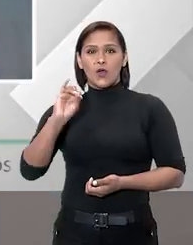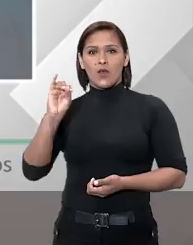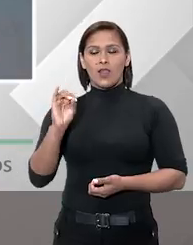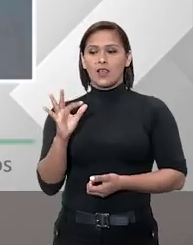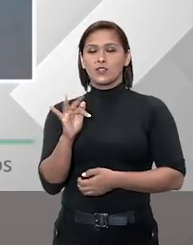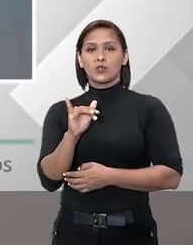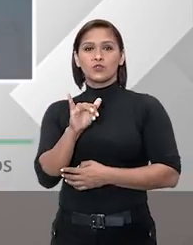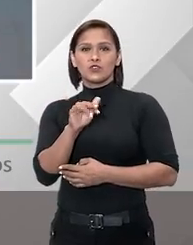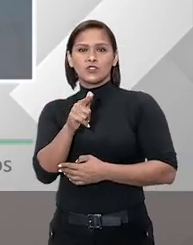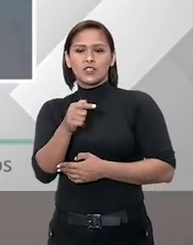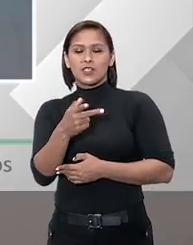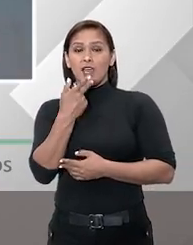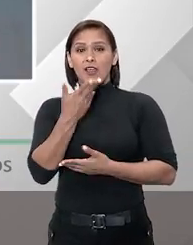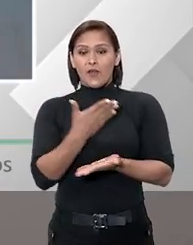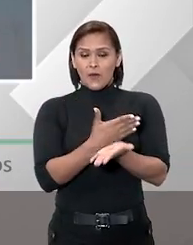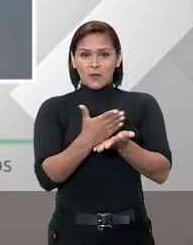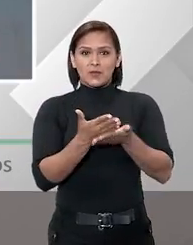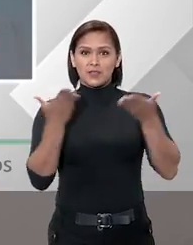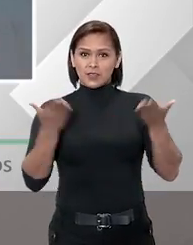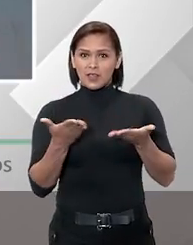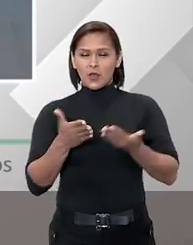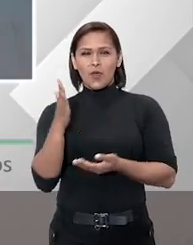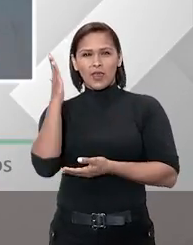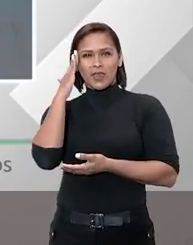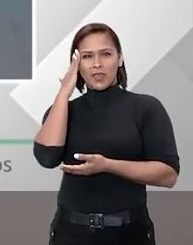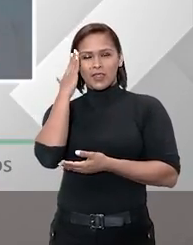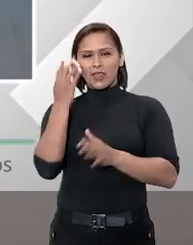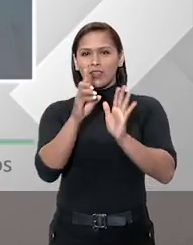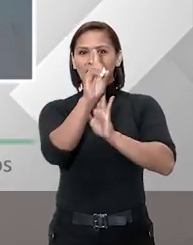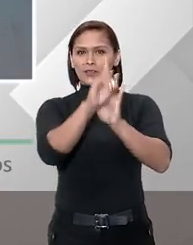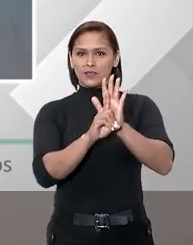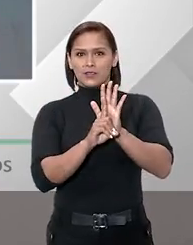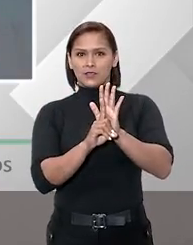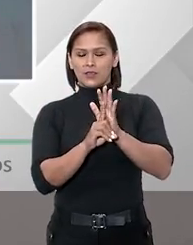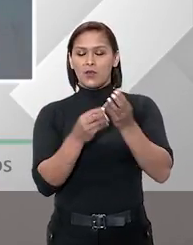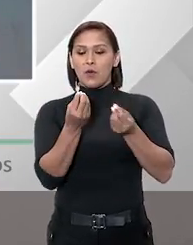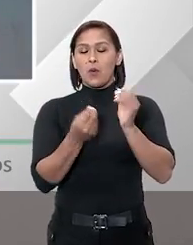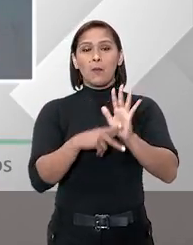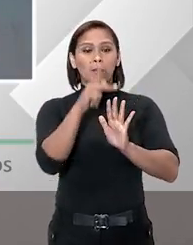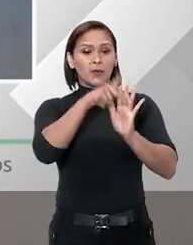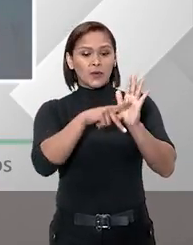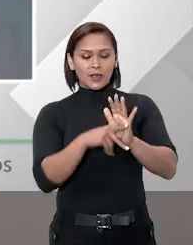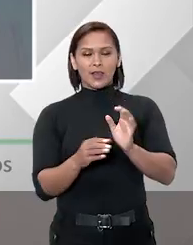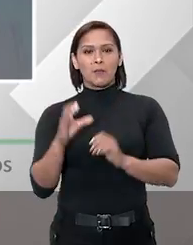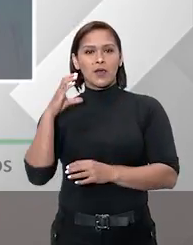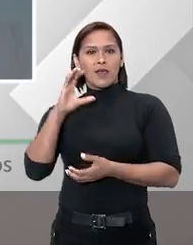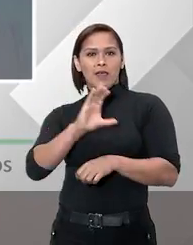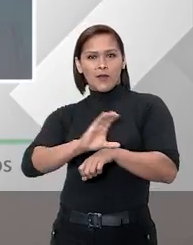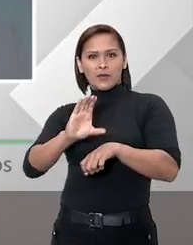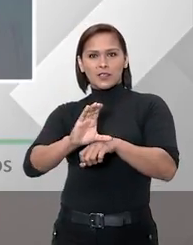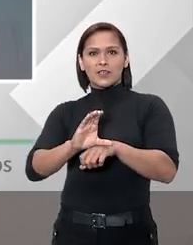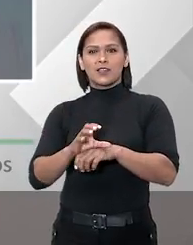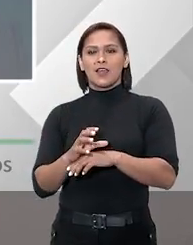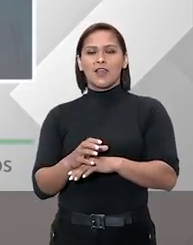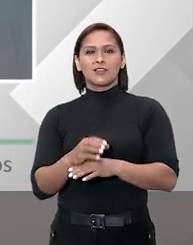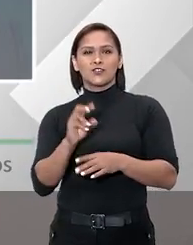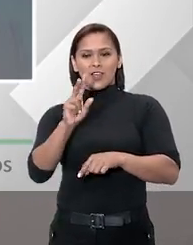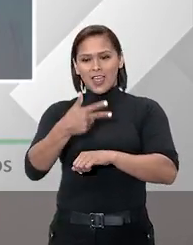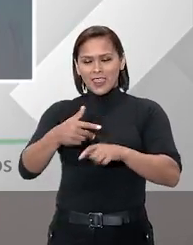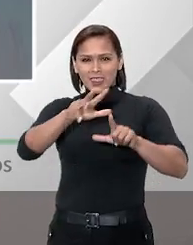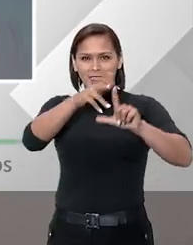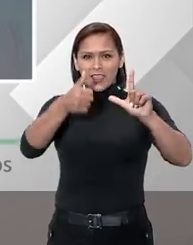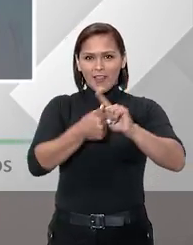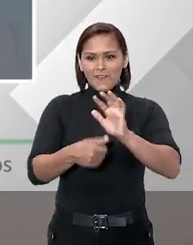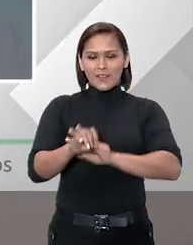Olá, eu sou o Thiago Gomide e está começando agora mais um Entender Direito, um programa da Coordenadoria de TV e Rádio do